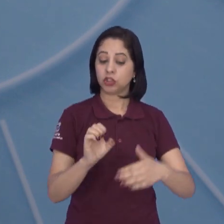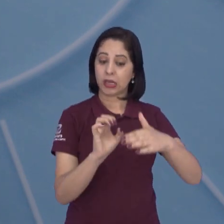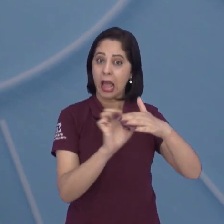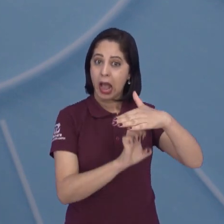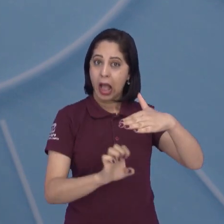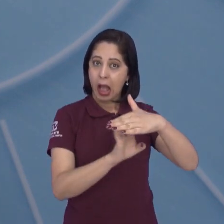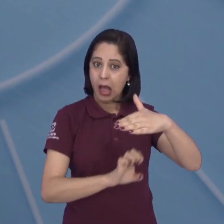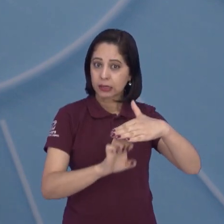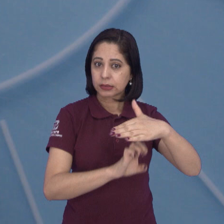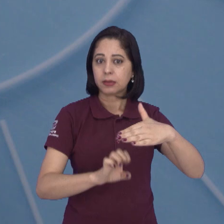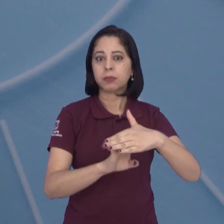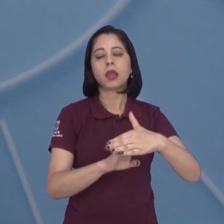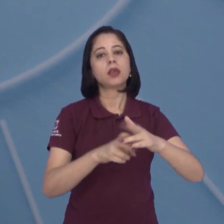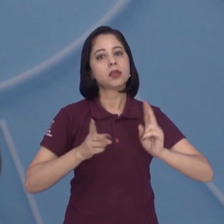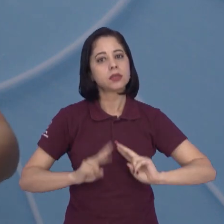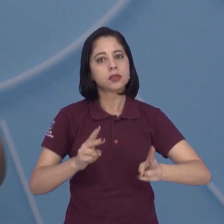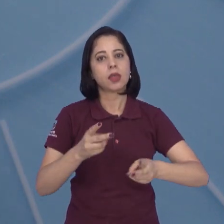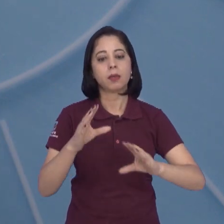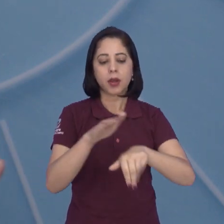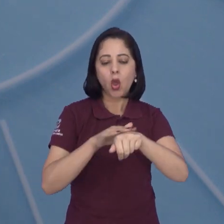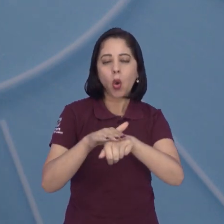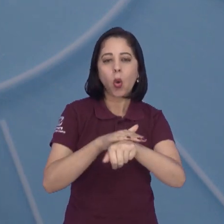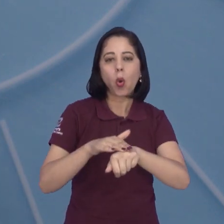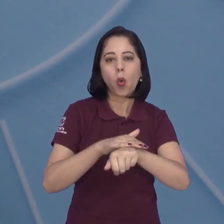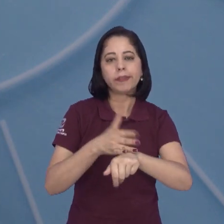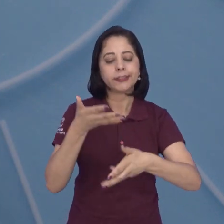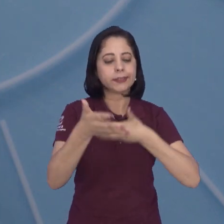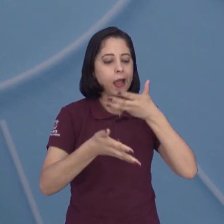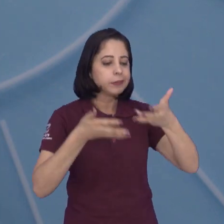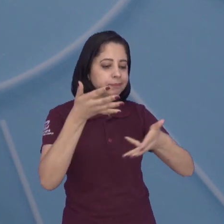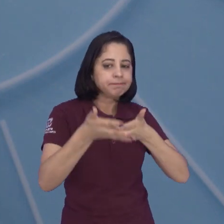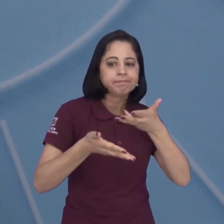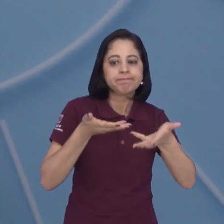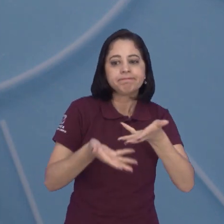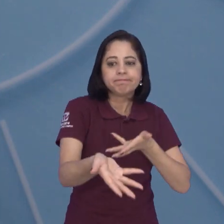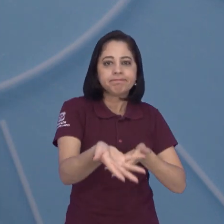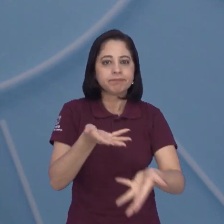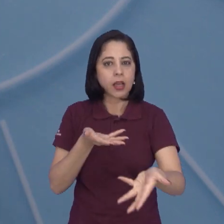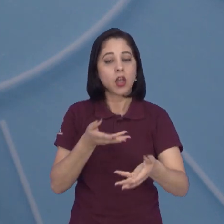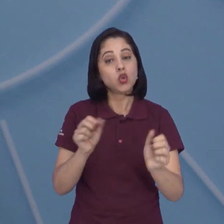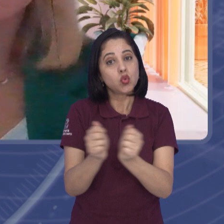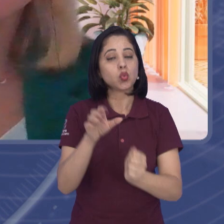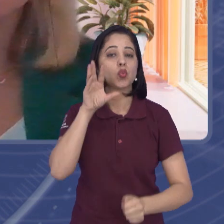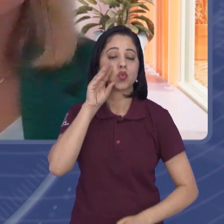também um canal aberto, um diálogo com os funcionários em relação a isso, né?